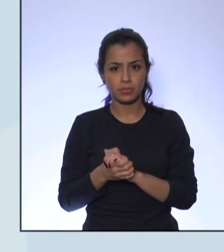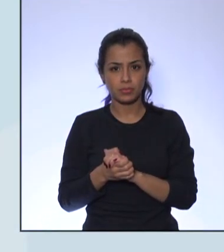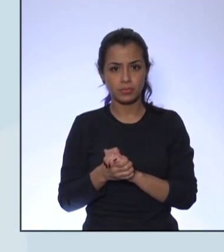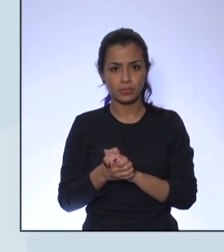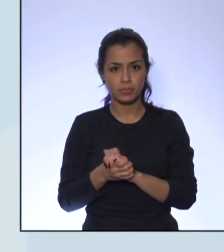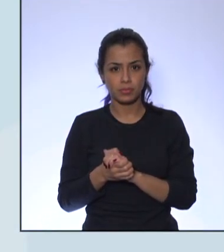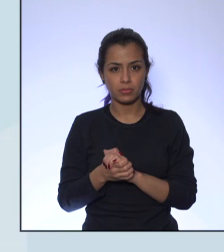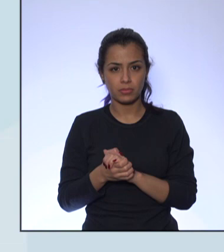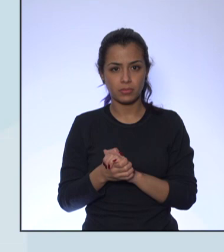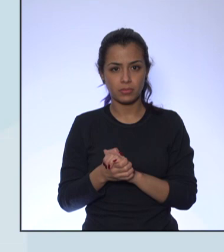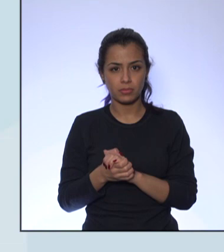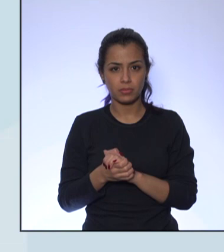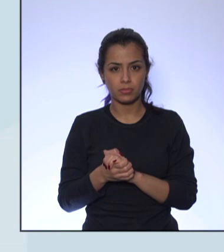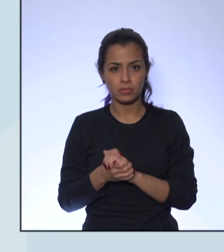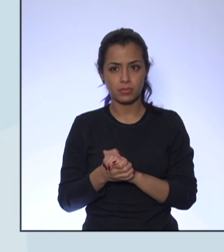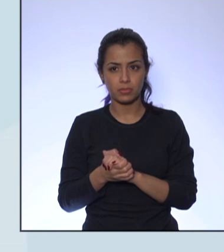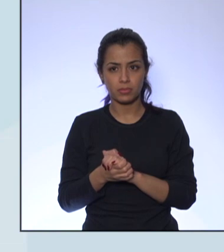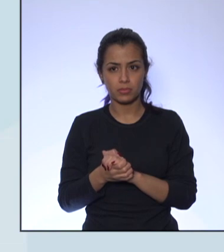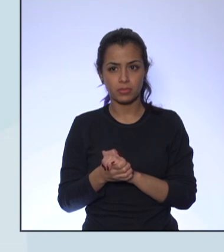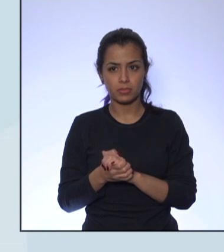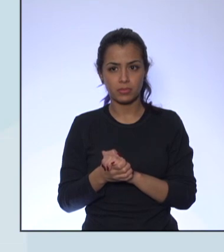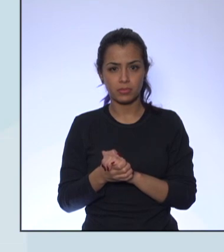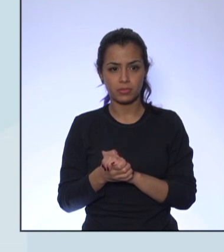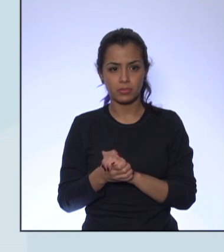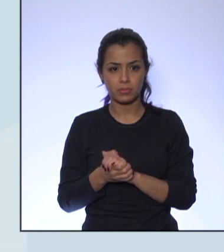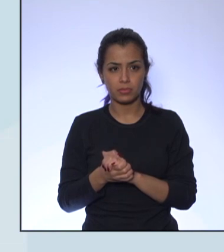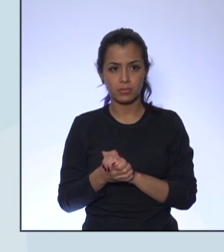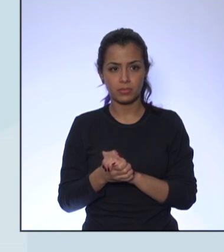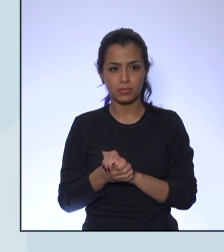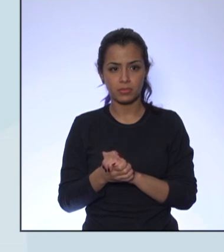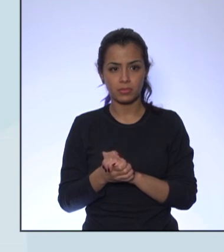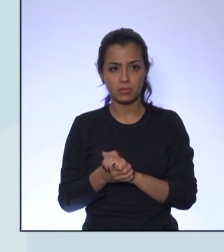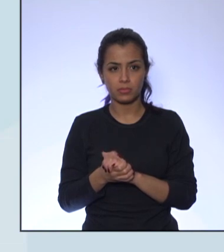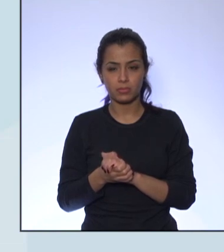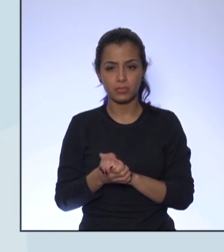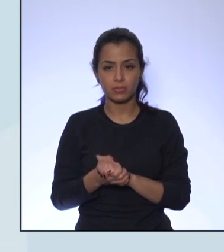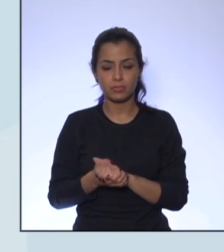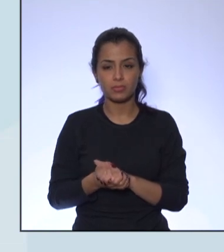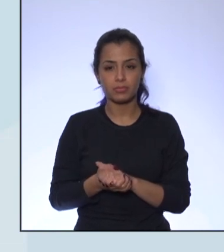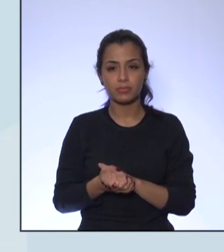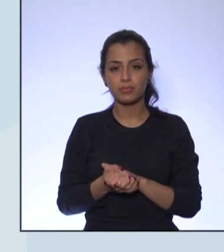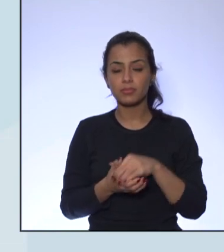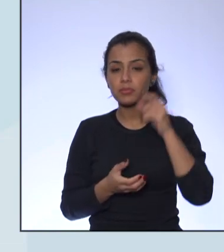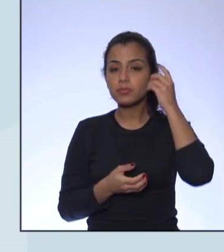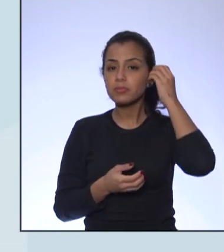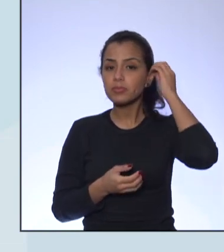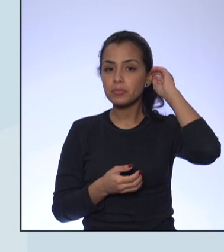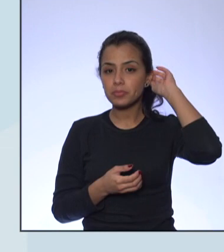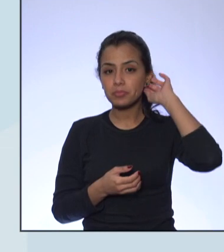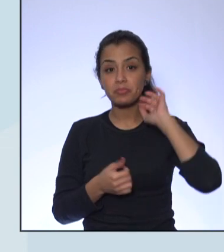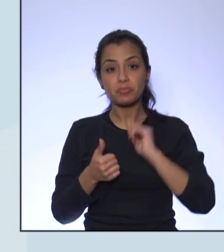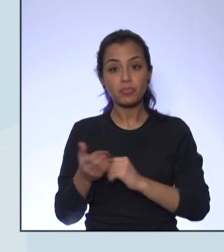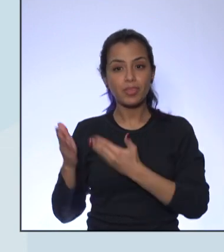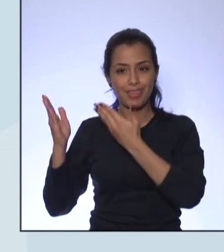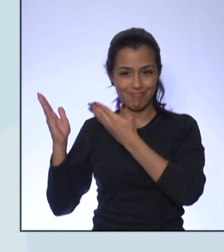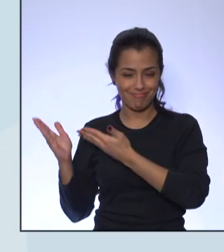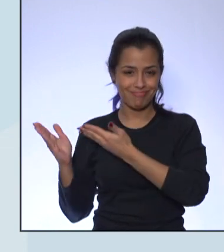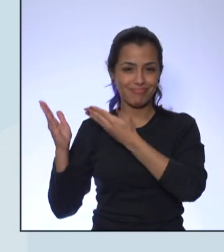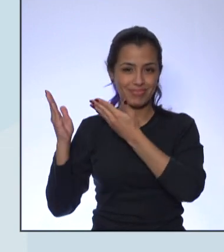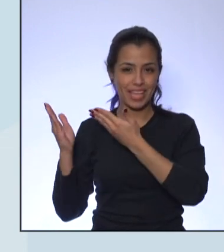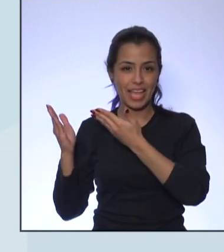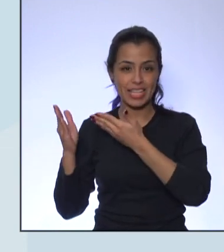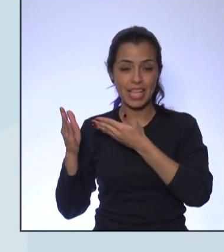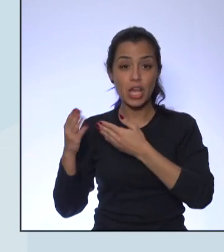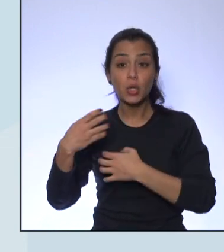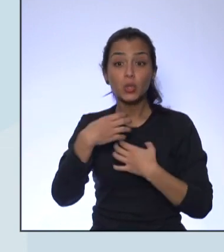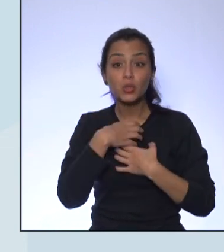Esse, não outro. Esse, obrigada. Pessoal, então está aí para vocês na tela. Então, o